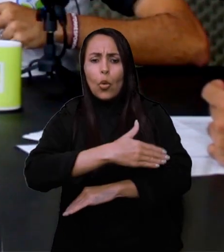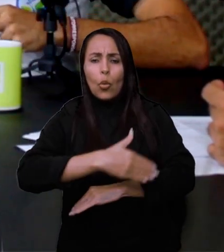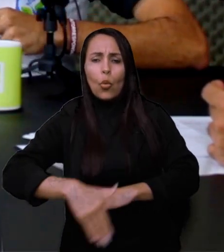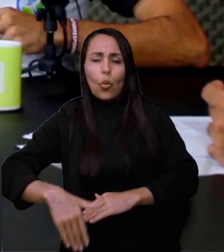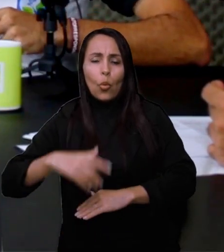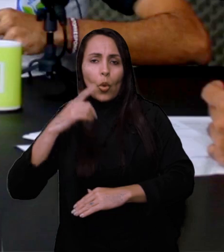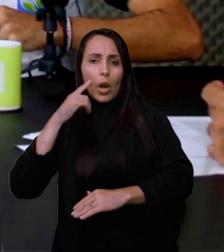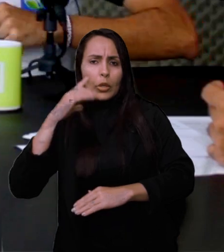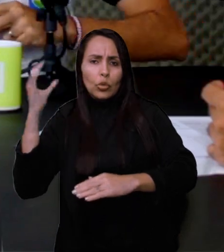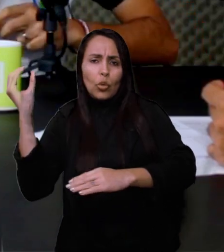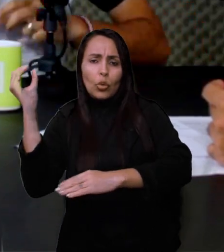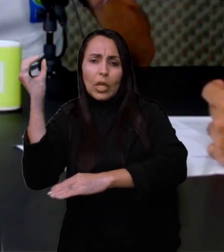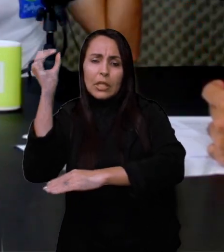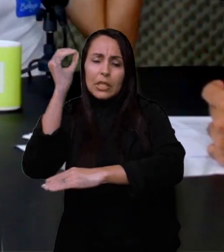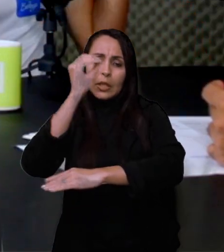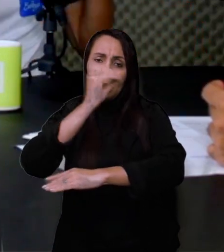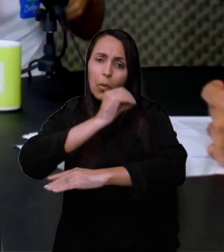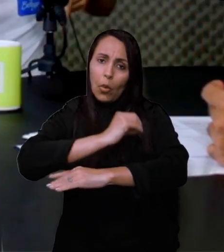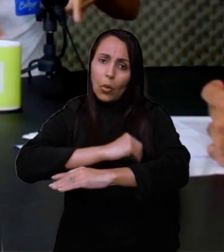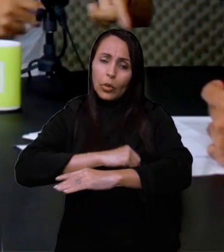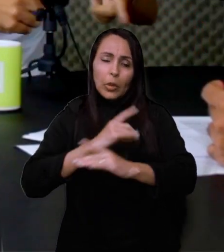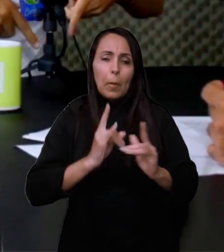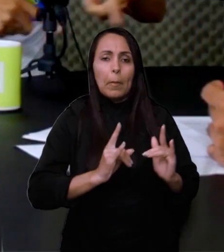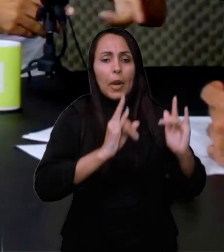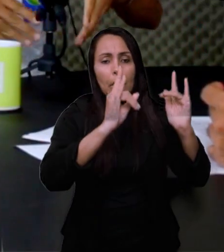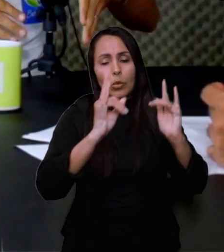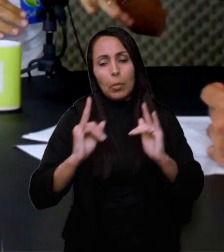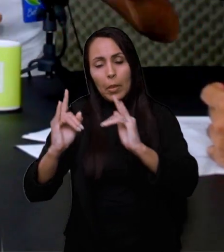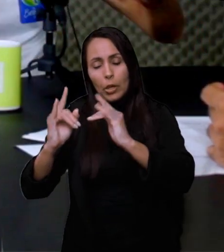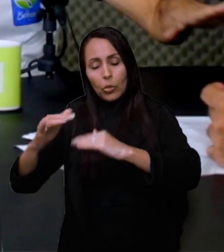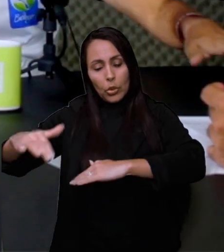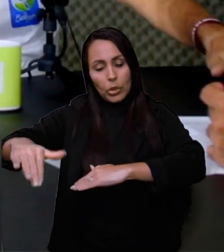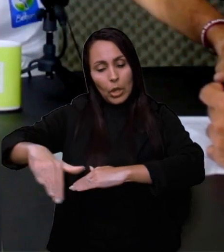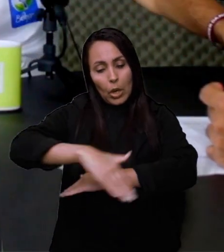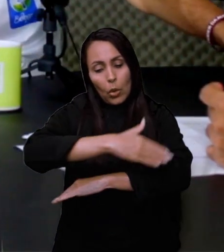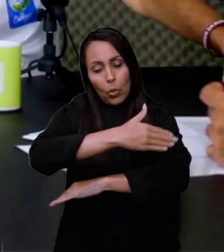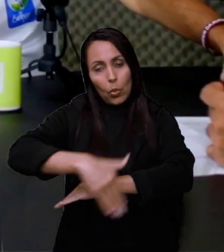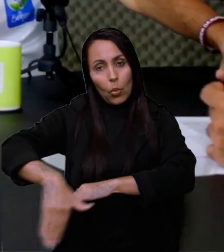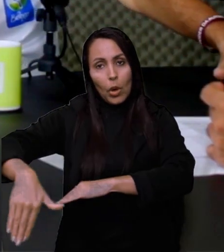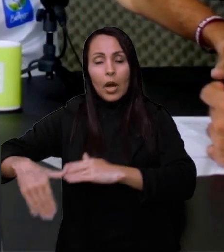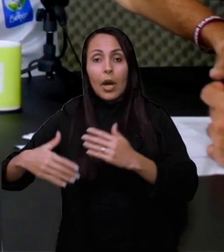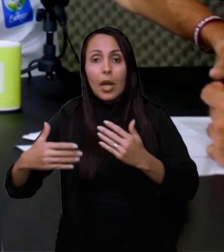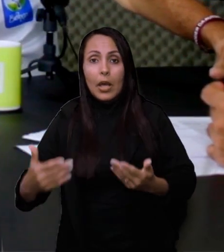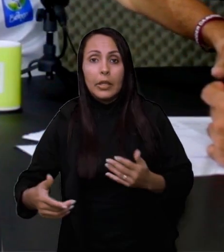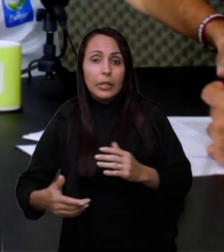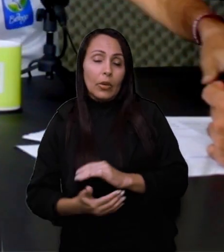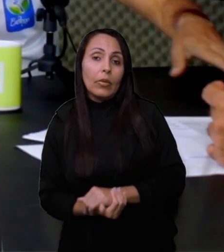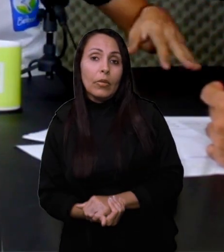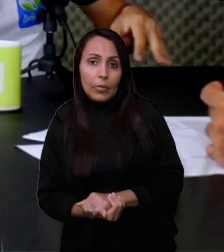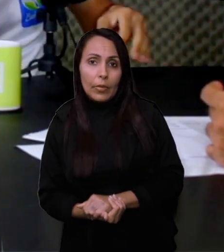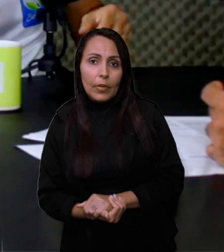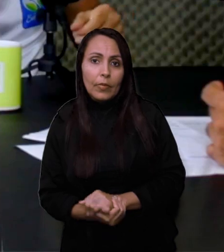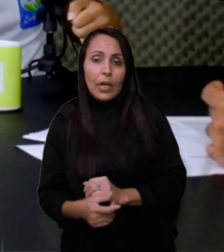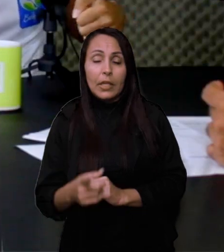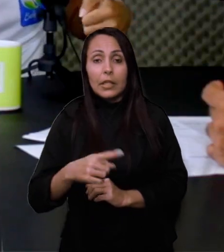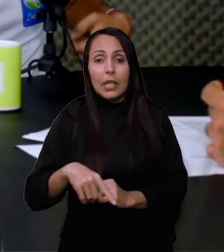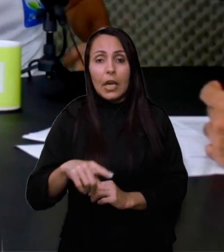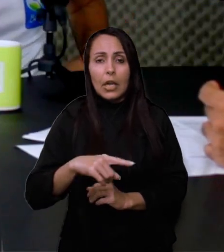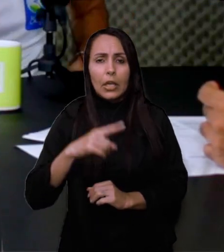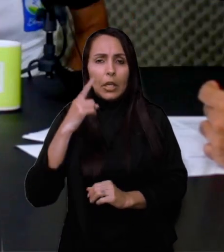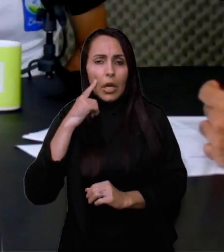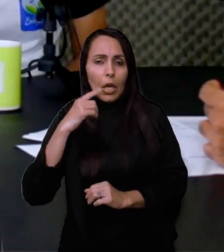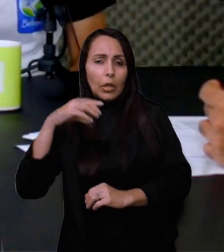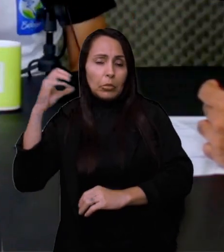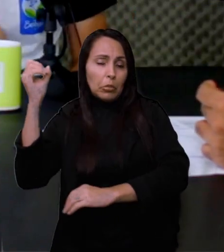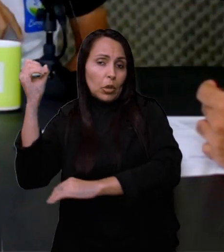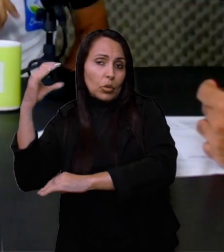aqui atrás de mim. E aqui eu tenho um prédio, tenho outro, aqui eu tenho rua. E vai ter aquela parte ali, vai estar no sol ainda. Sim, E aqui sim. vai estar sombra. Fica muito tempo na